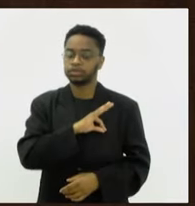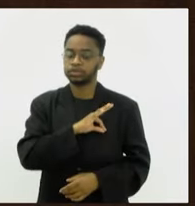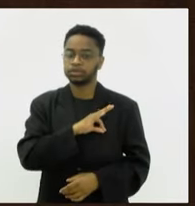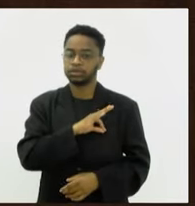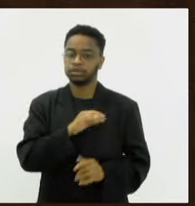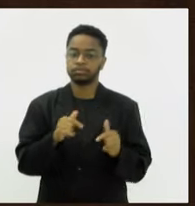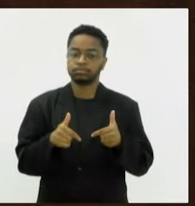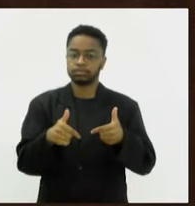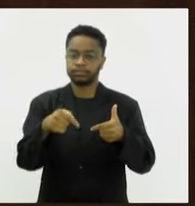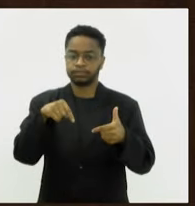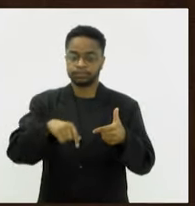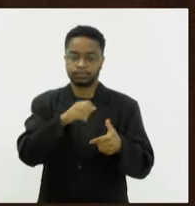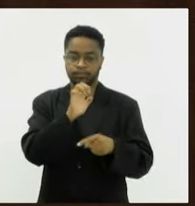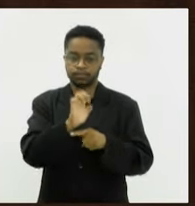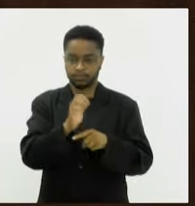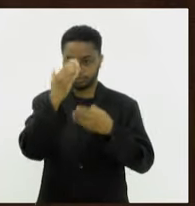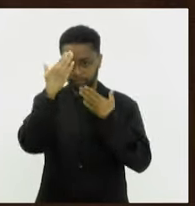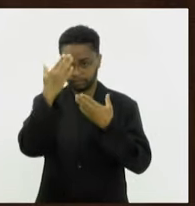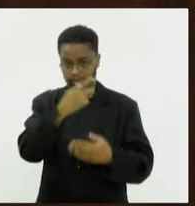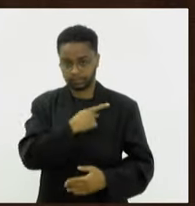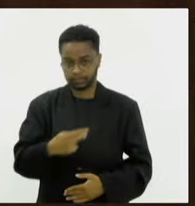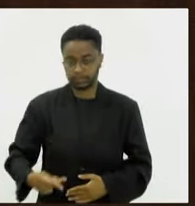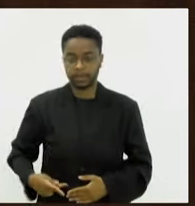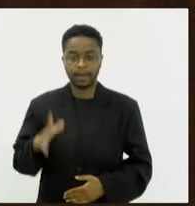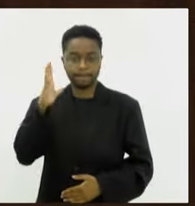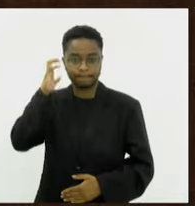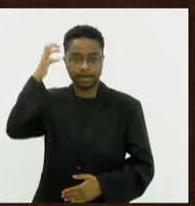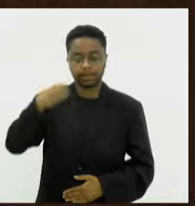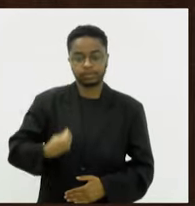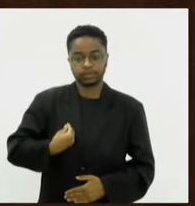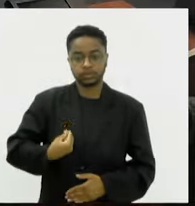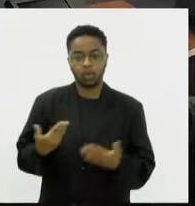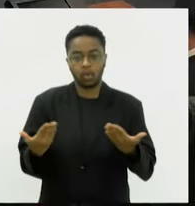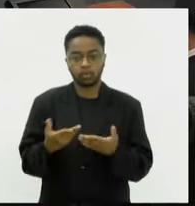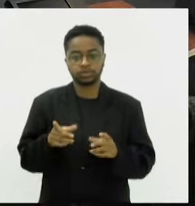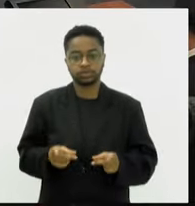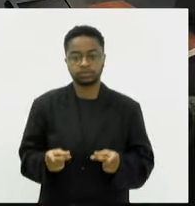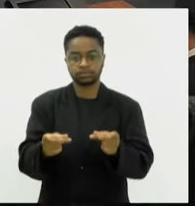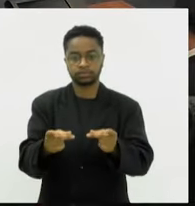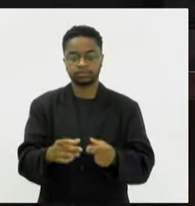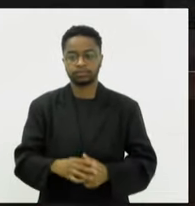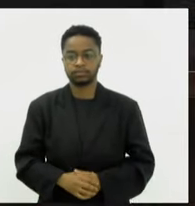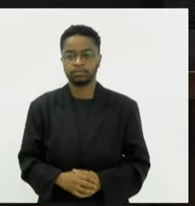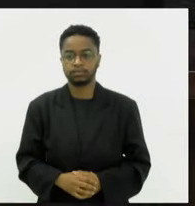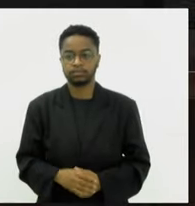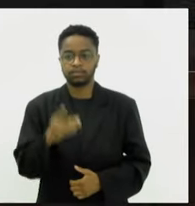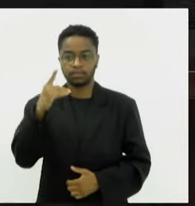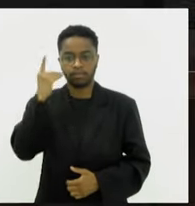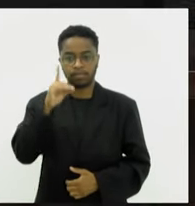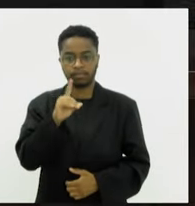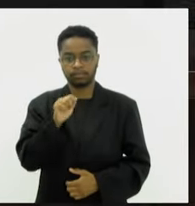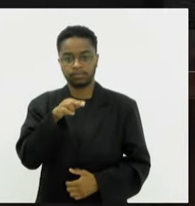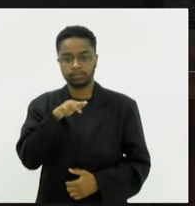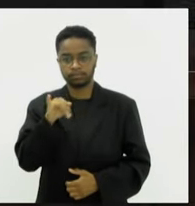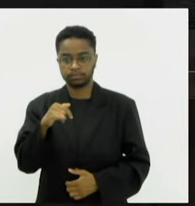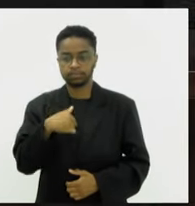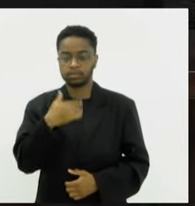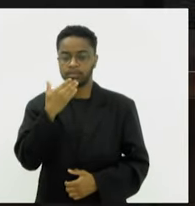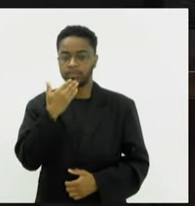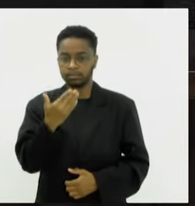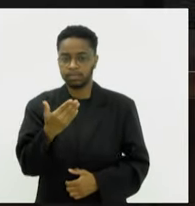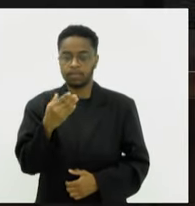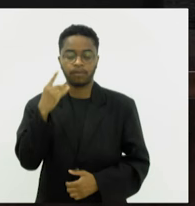Estado. Muito obrigada, senhora presidenta. Marielle presente hoje e sempre. Deputada Dani, eu só pediria que